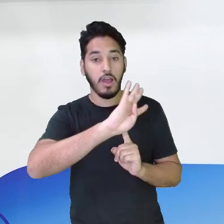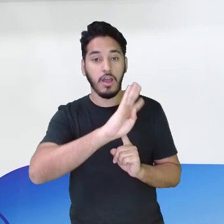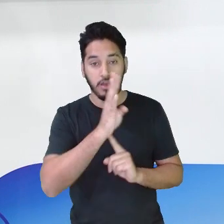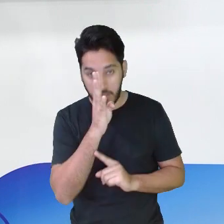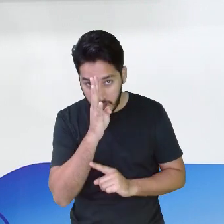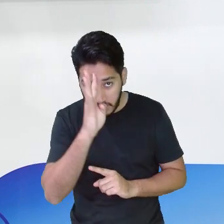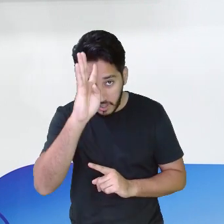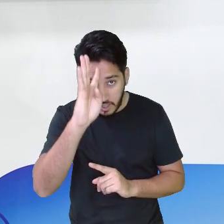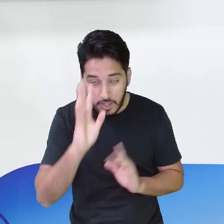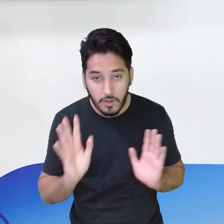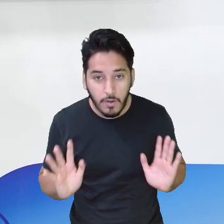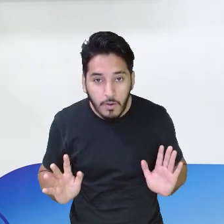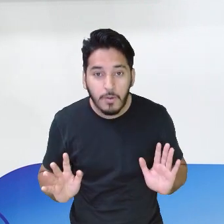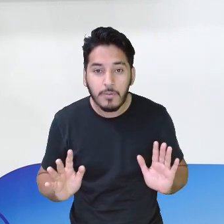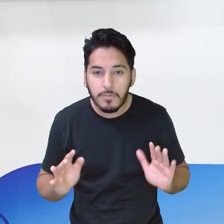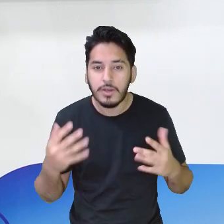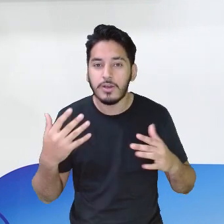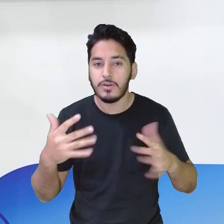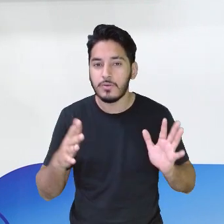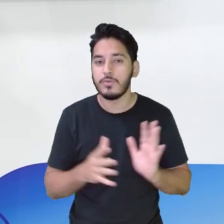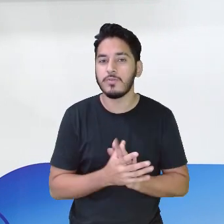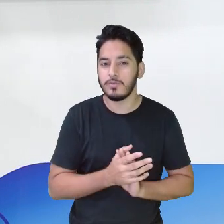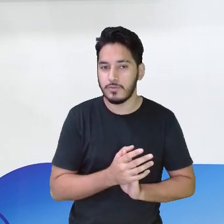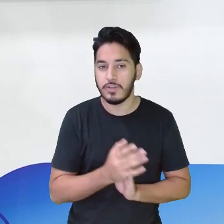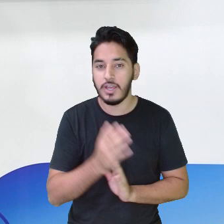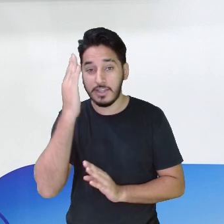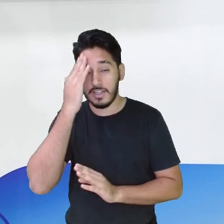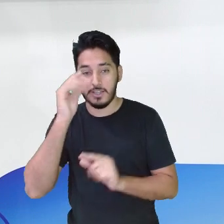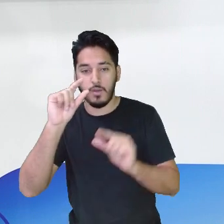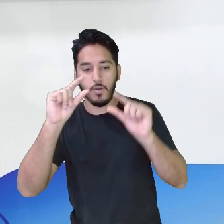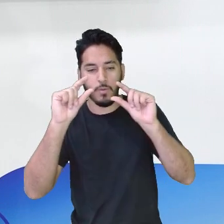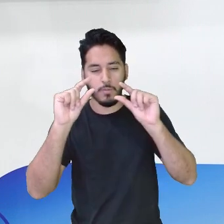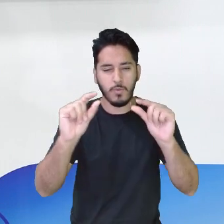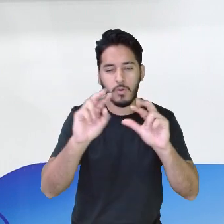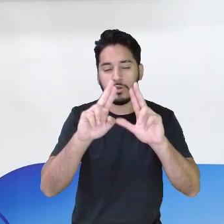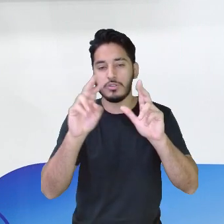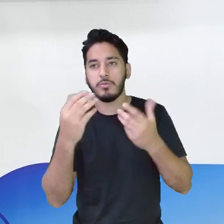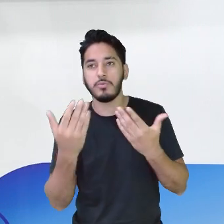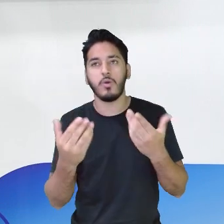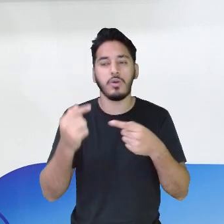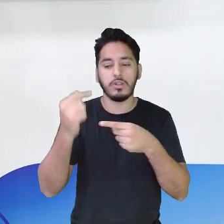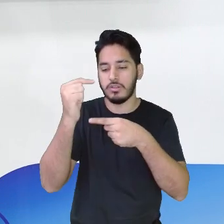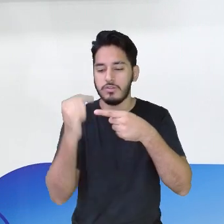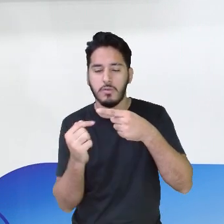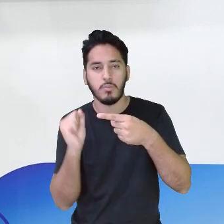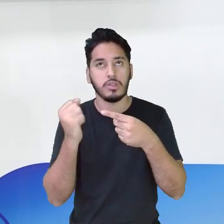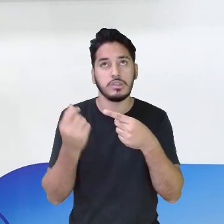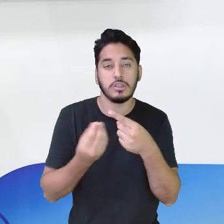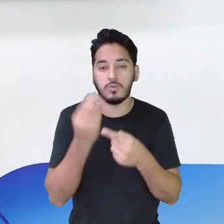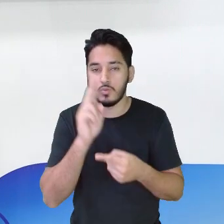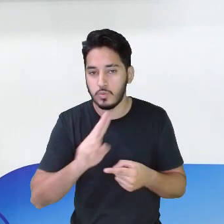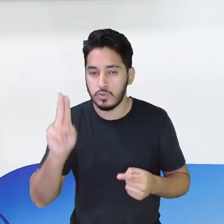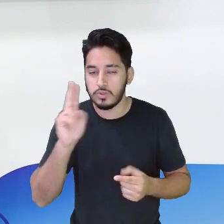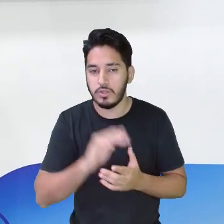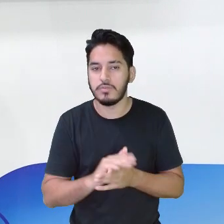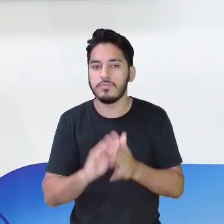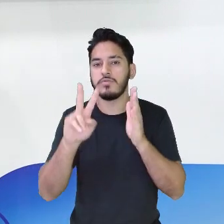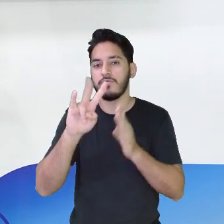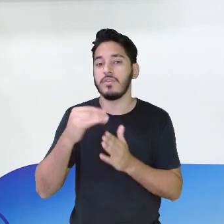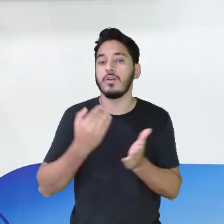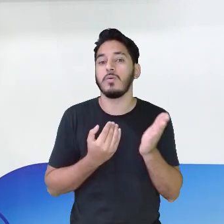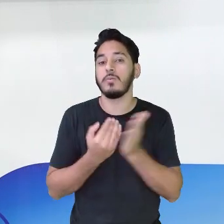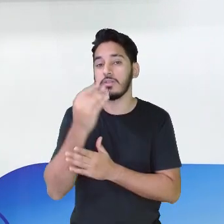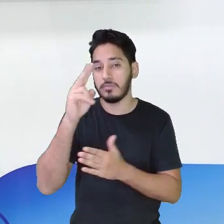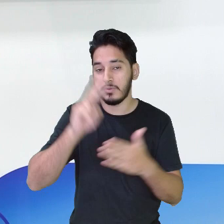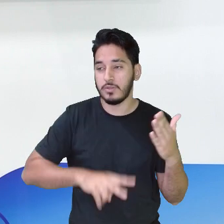vai passear um pouco em Roma e entender onde as frações elas podem ser aplicadas, tá? Então a gente já vai começar